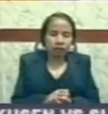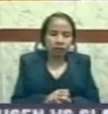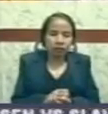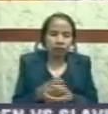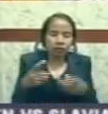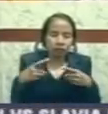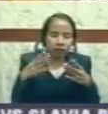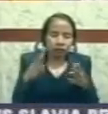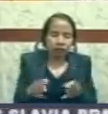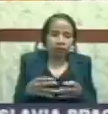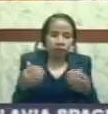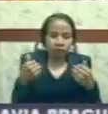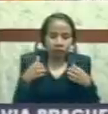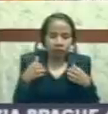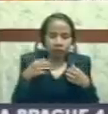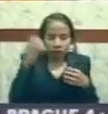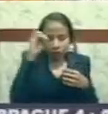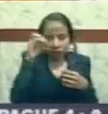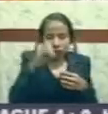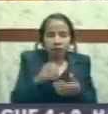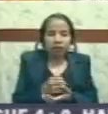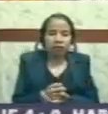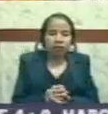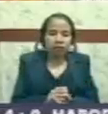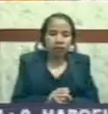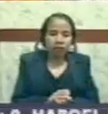Distintos deputados, e a observação ou ato